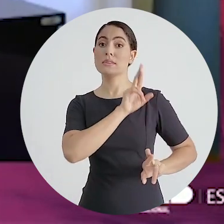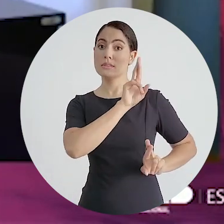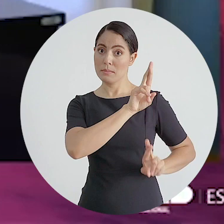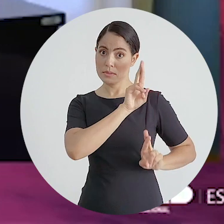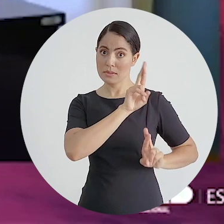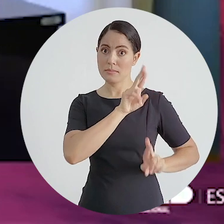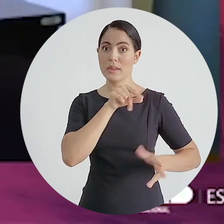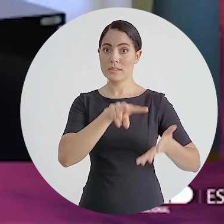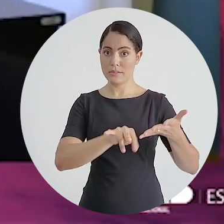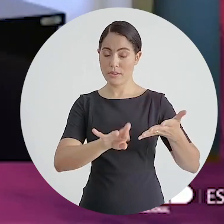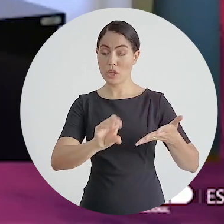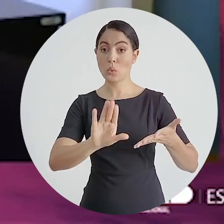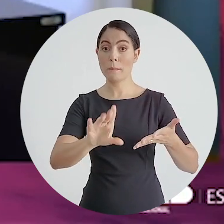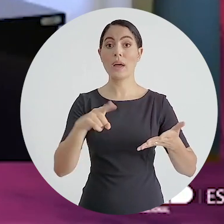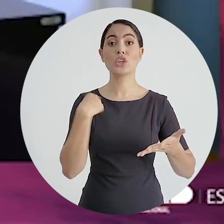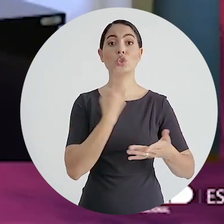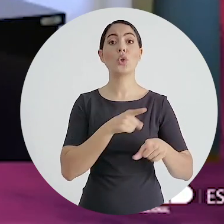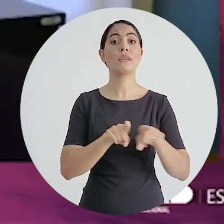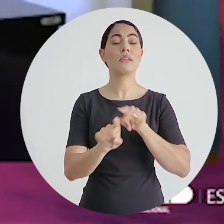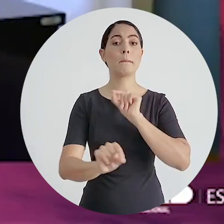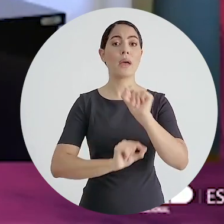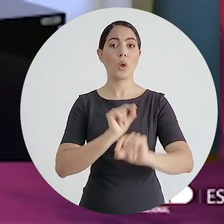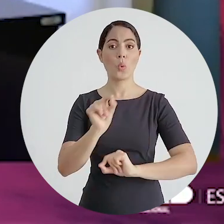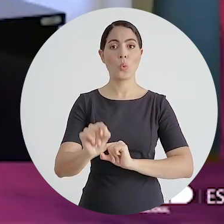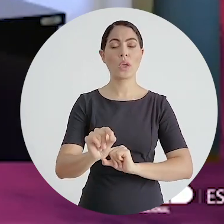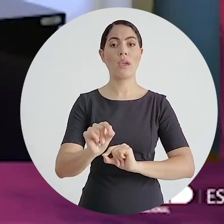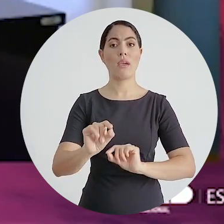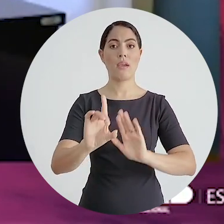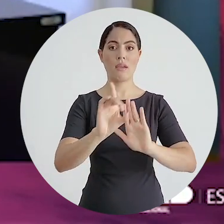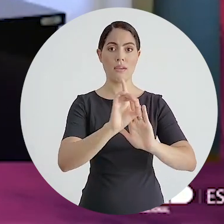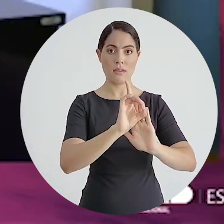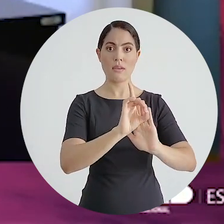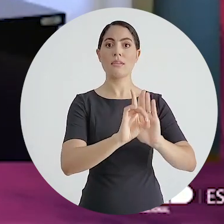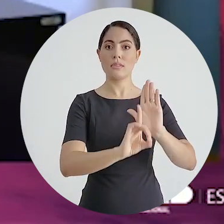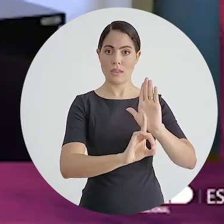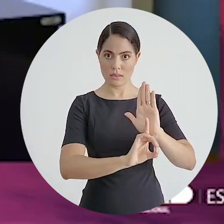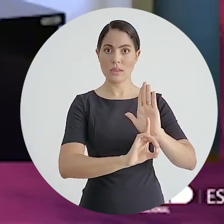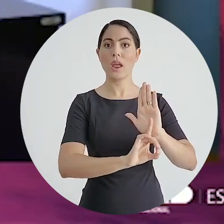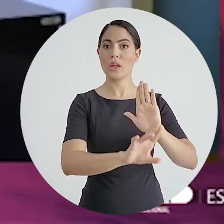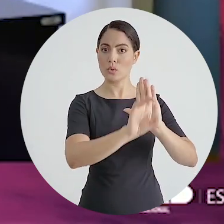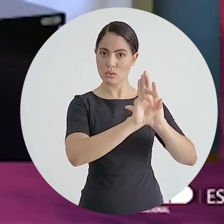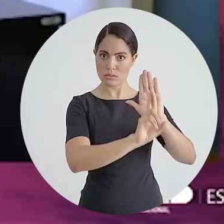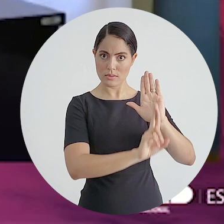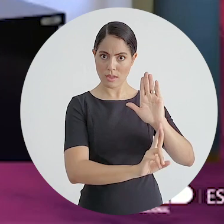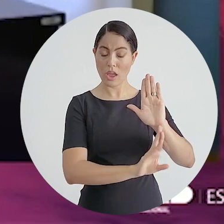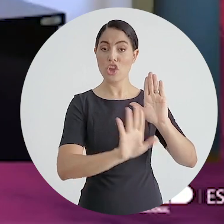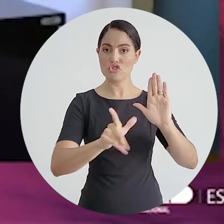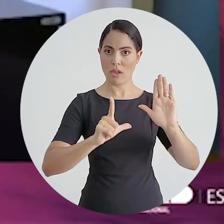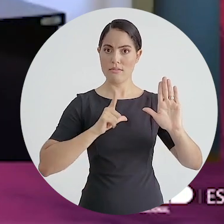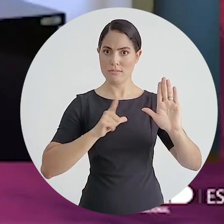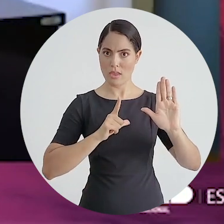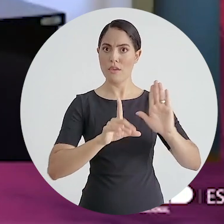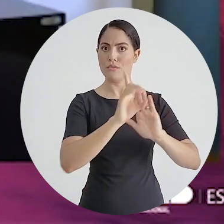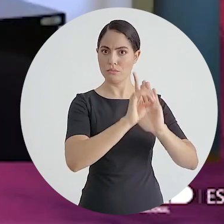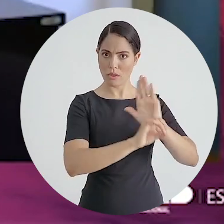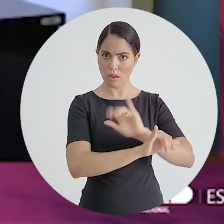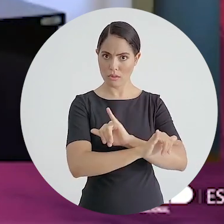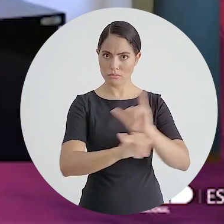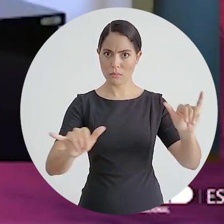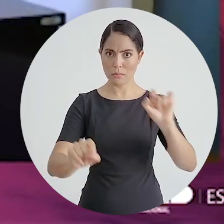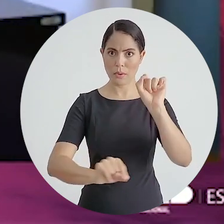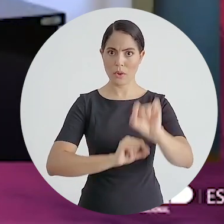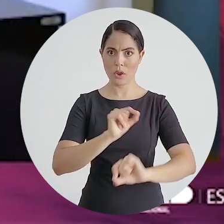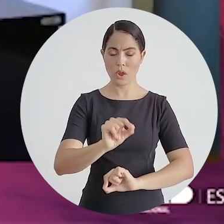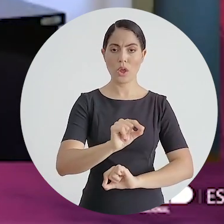Paralelamente, também no aguardo desse veto, nós temos a previsão de elaboração de decretos regulamentadores. Um decreto já